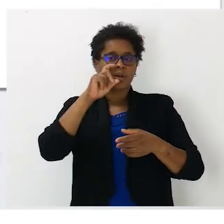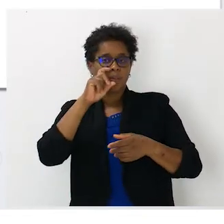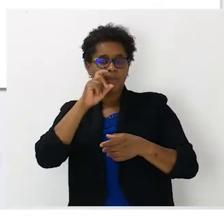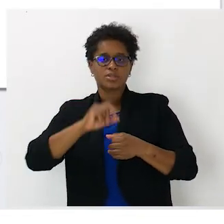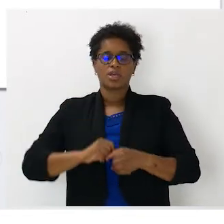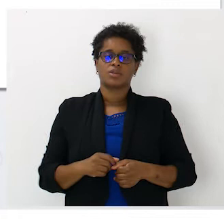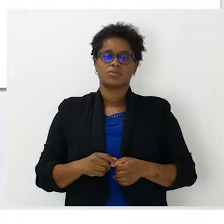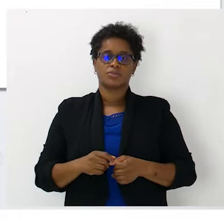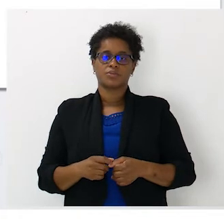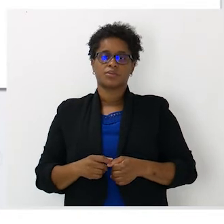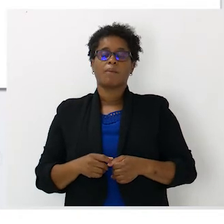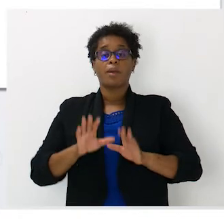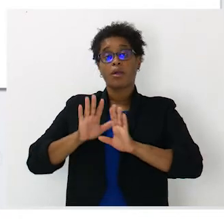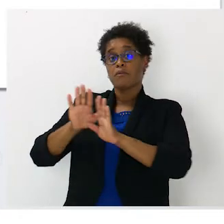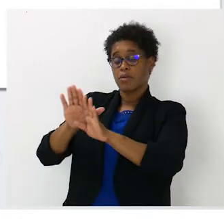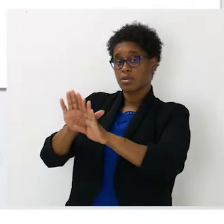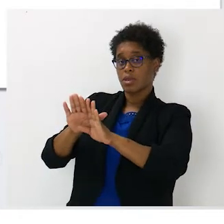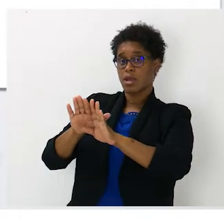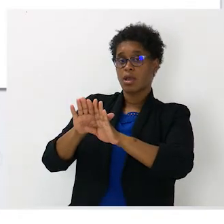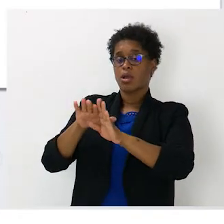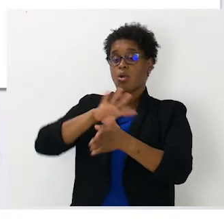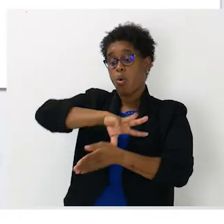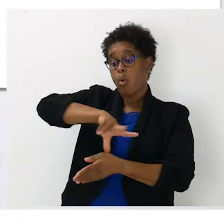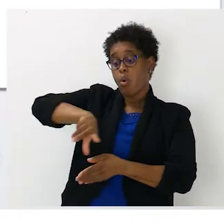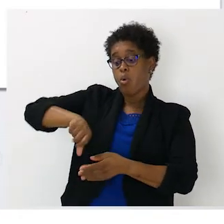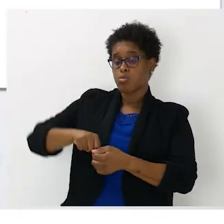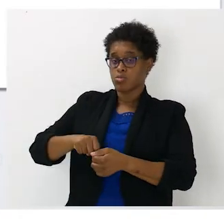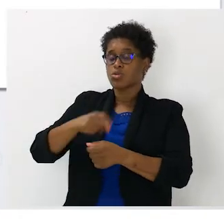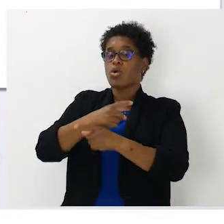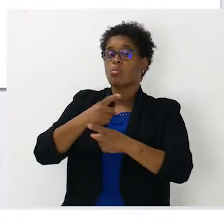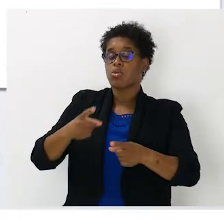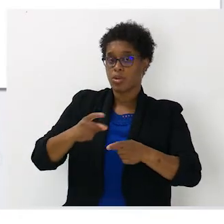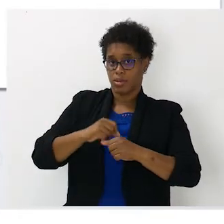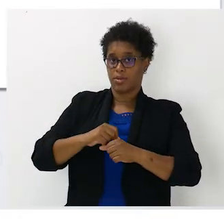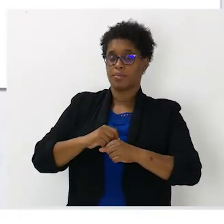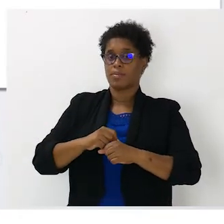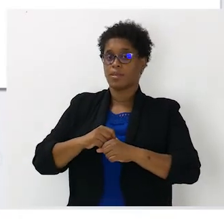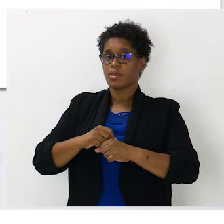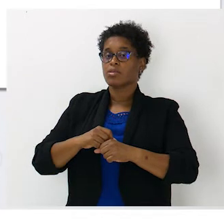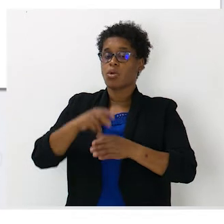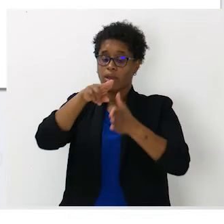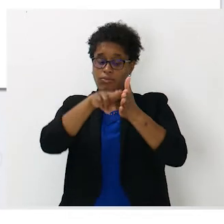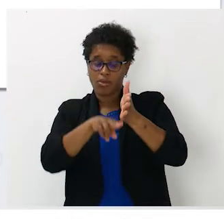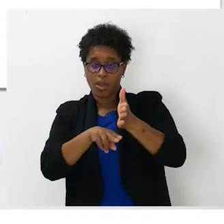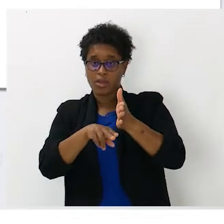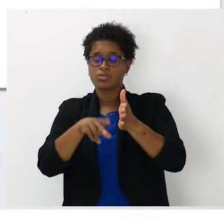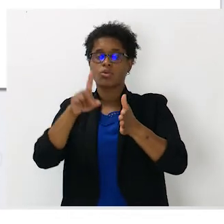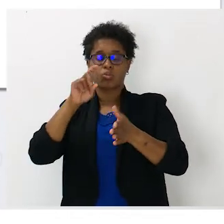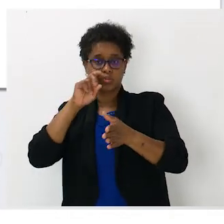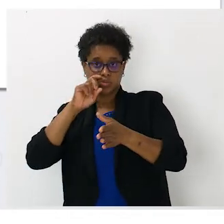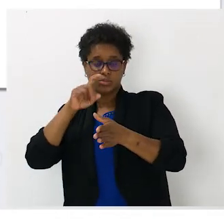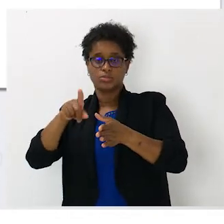preservado para evitar roubos, porque eram enterrados,